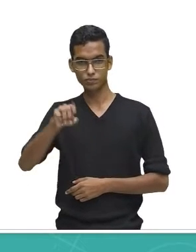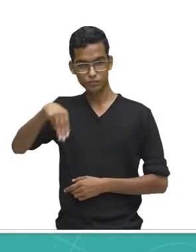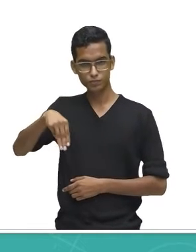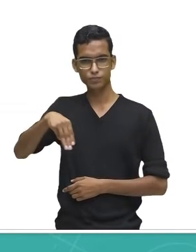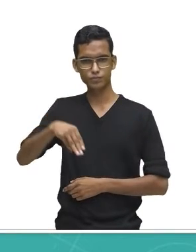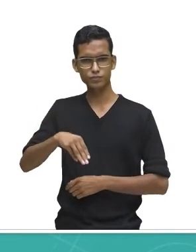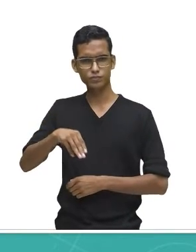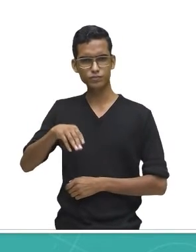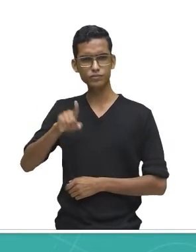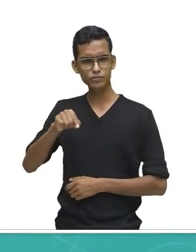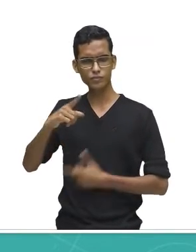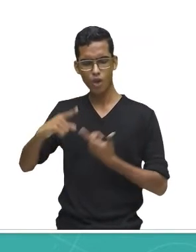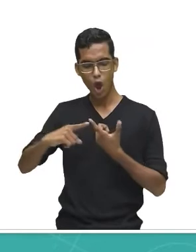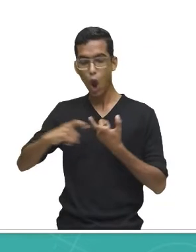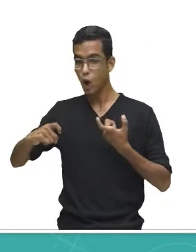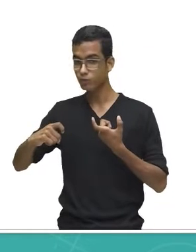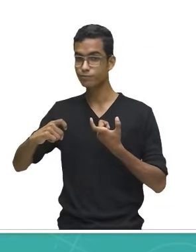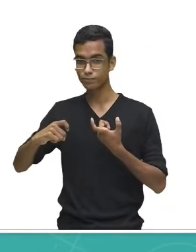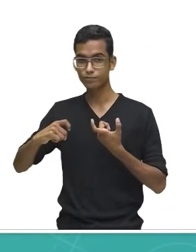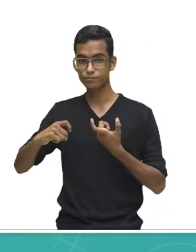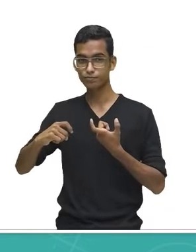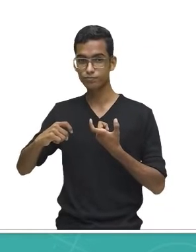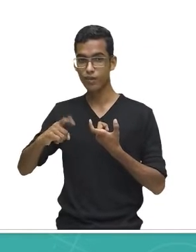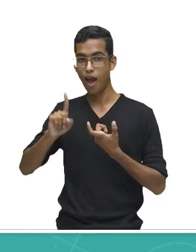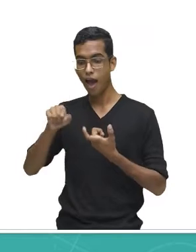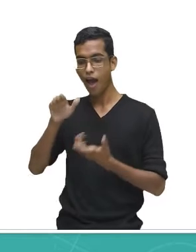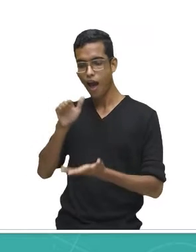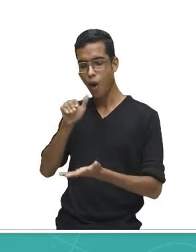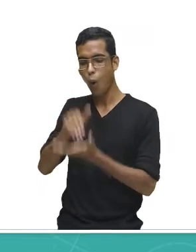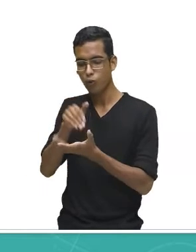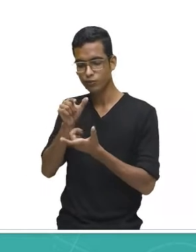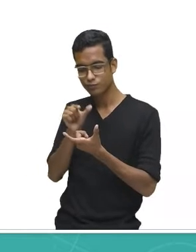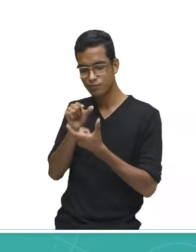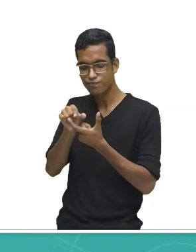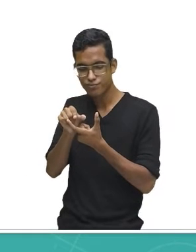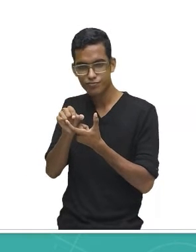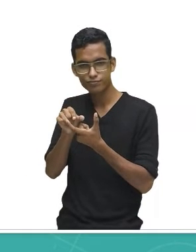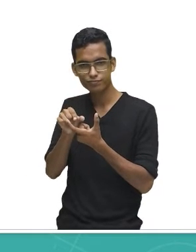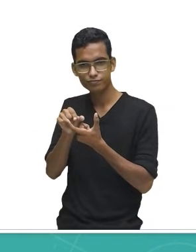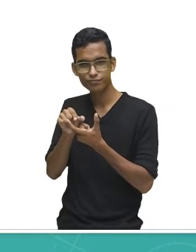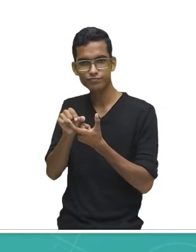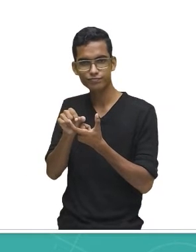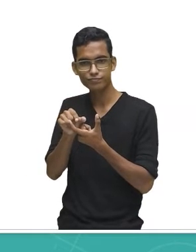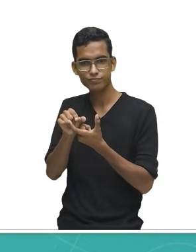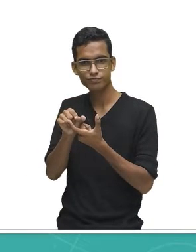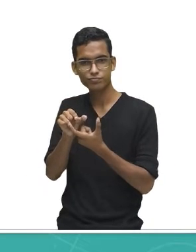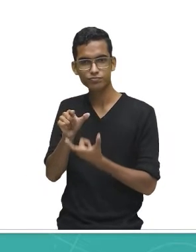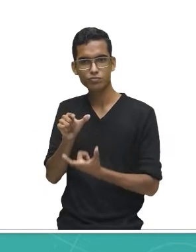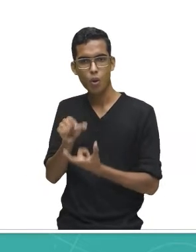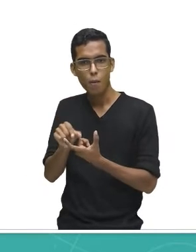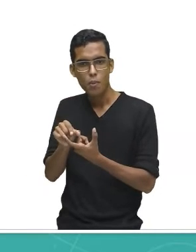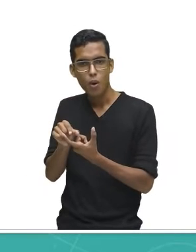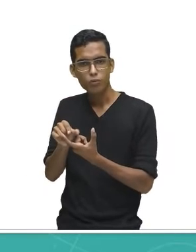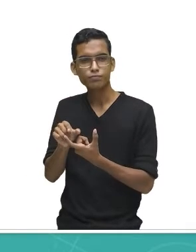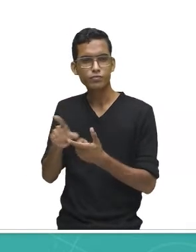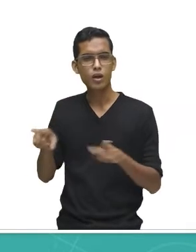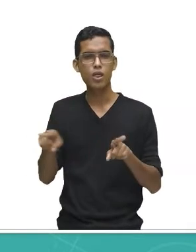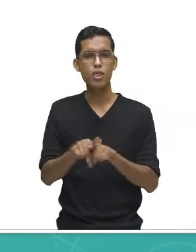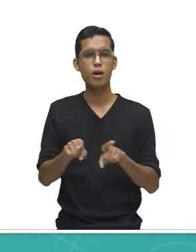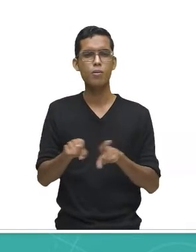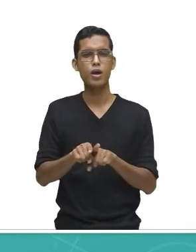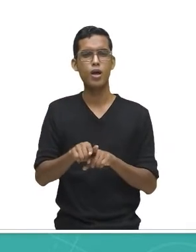oxítona recai na última sílaba, né? Através, também,